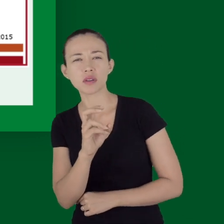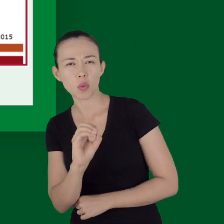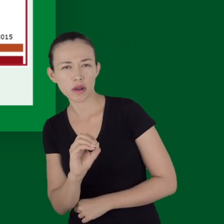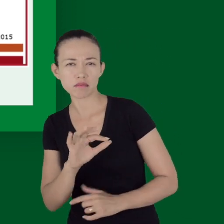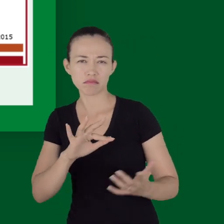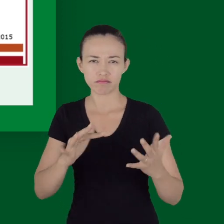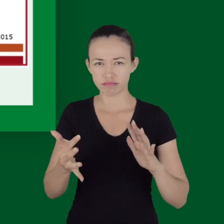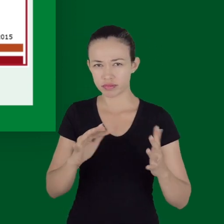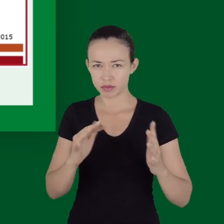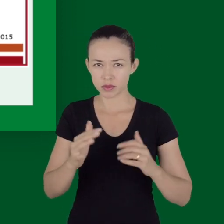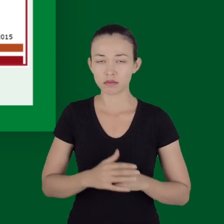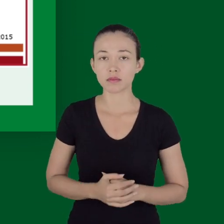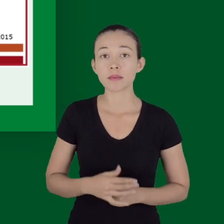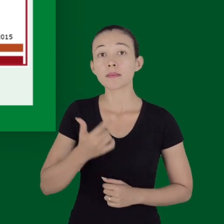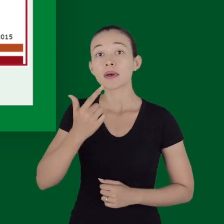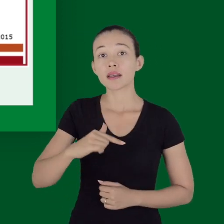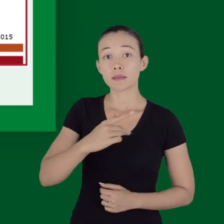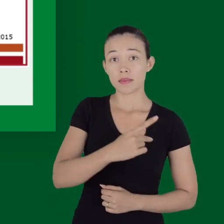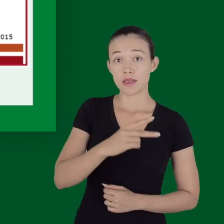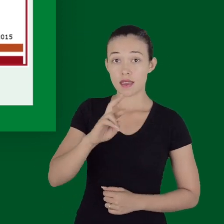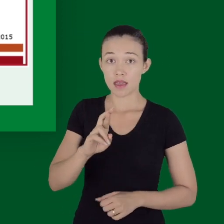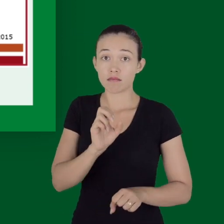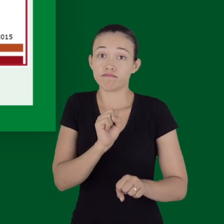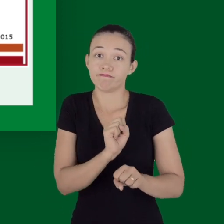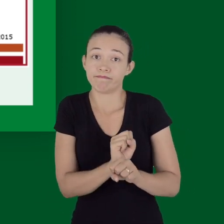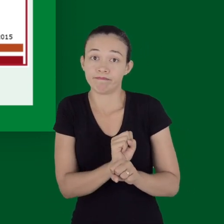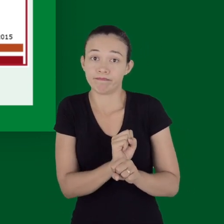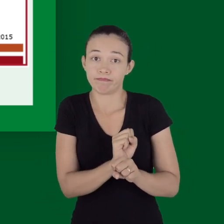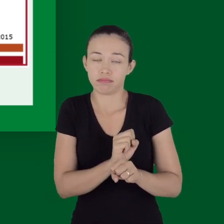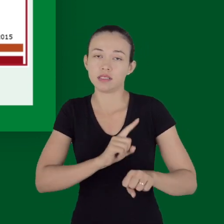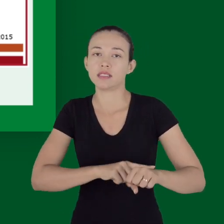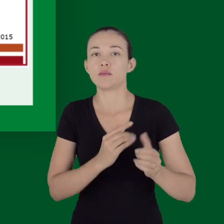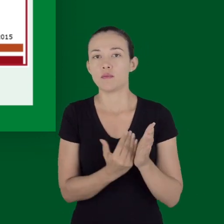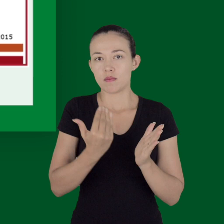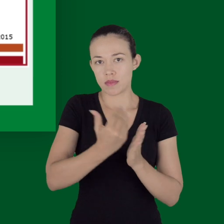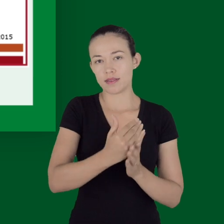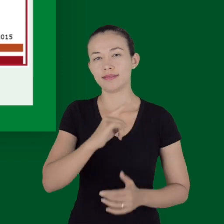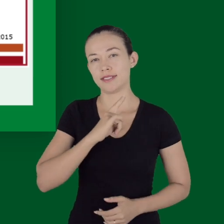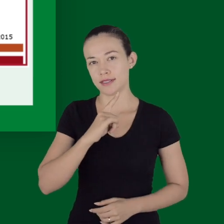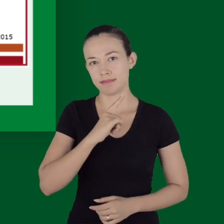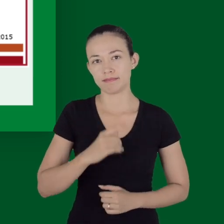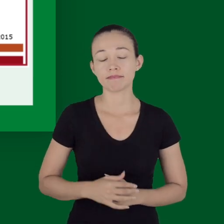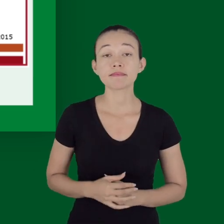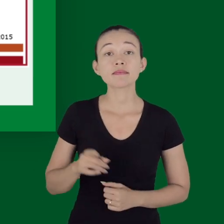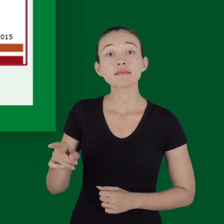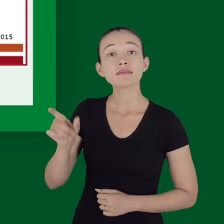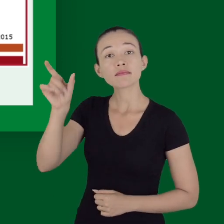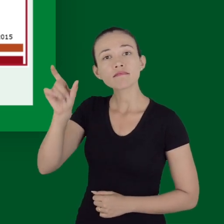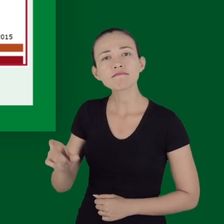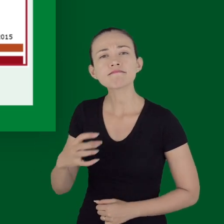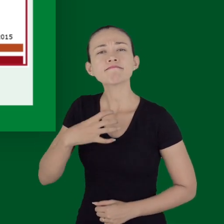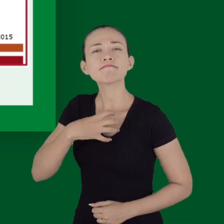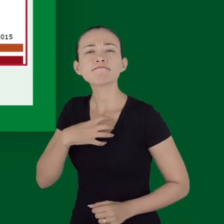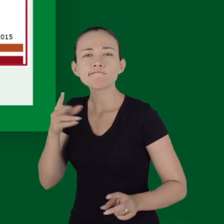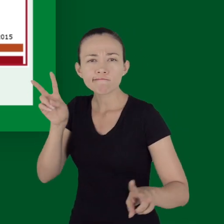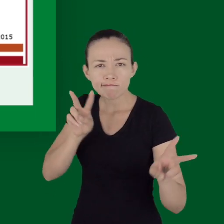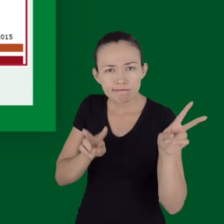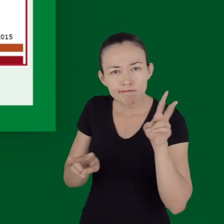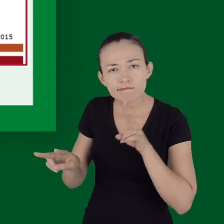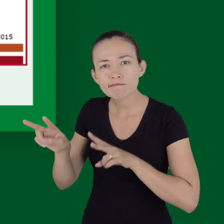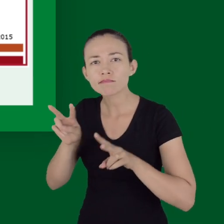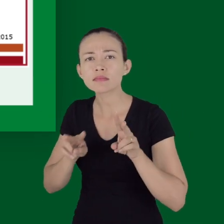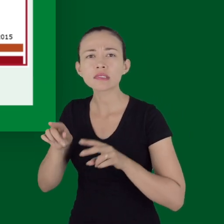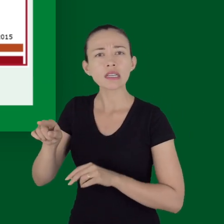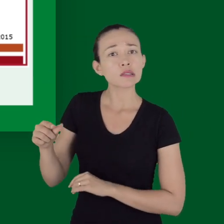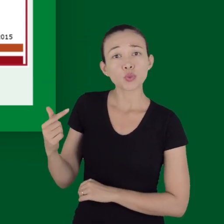baixa, e existe um aumento desse intervalo PR. E a gente deve se preocupar, normalmente os pacientes são